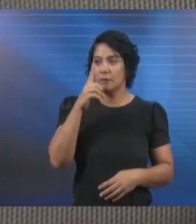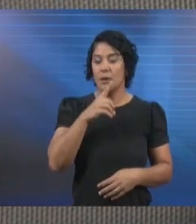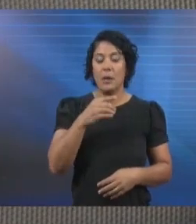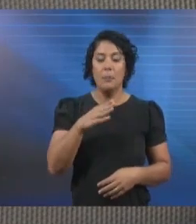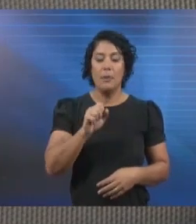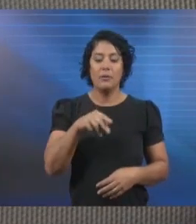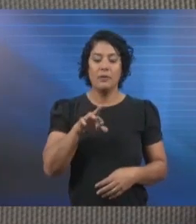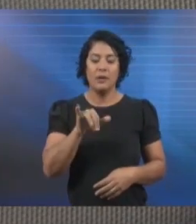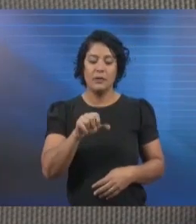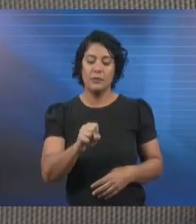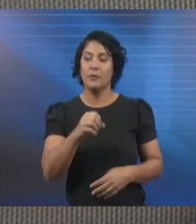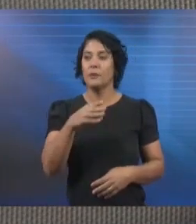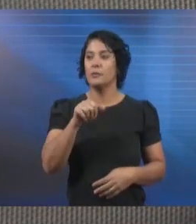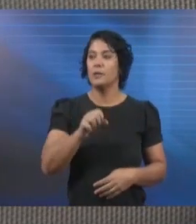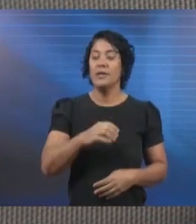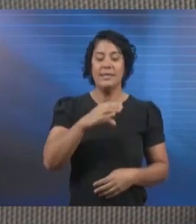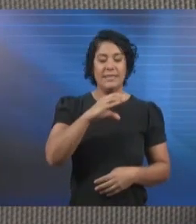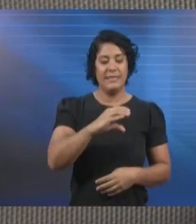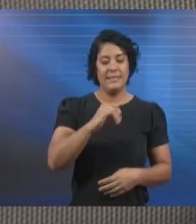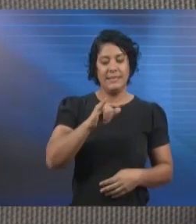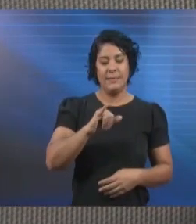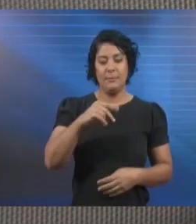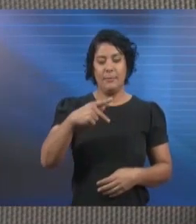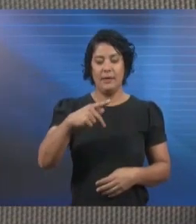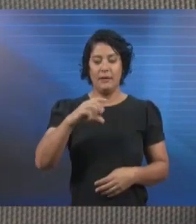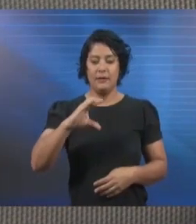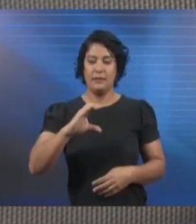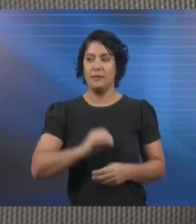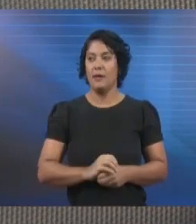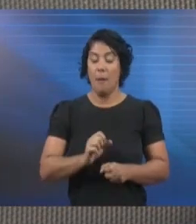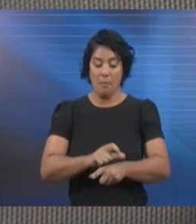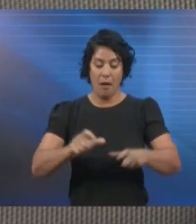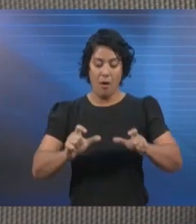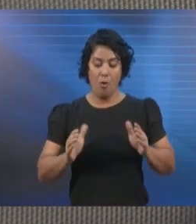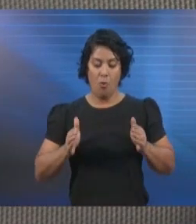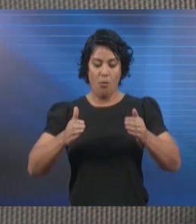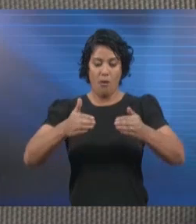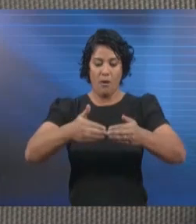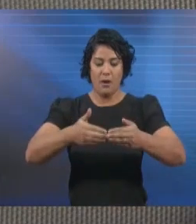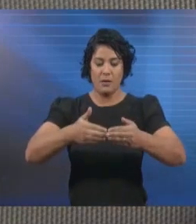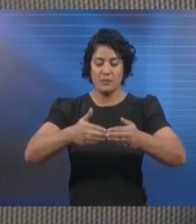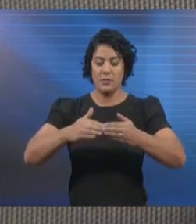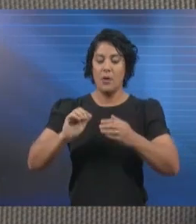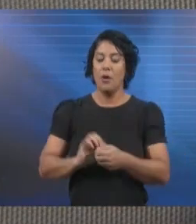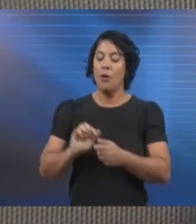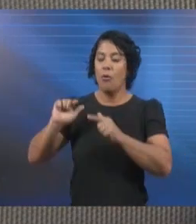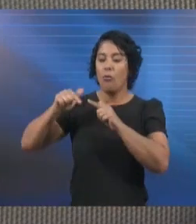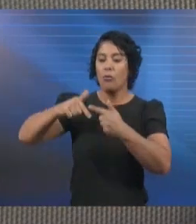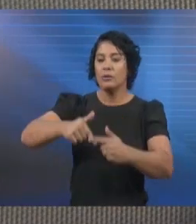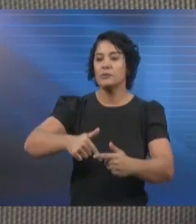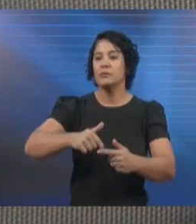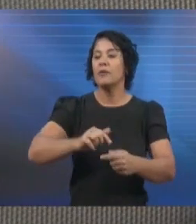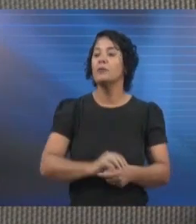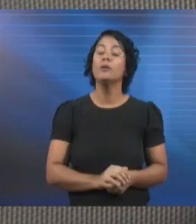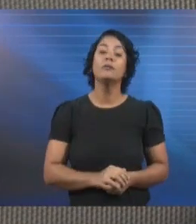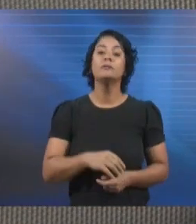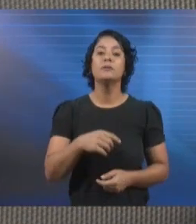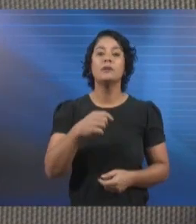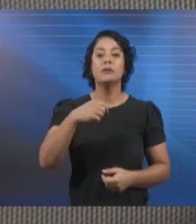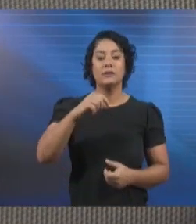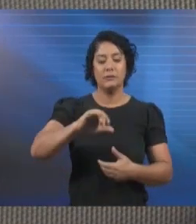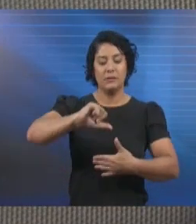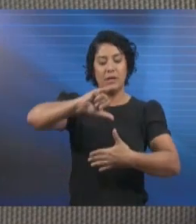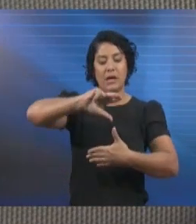Camboriu participando do SIPAC o maior congresso conservador das Américas pois bem a praia de balneário